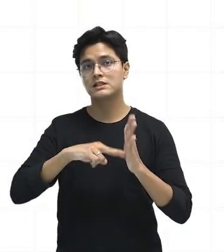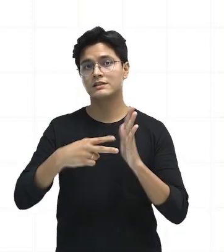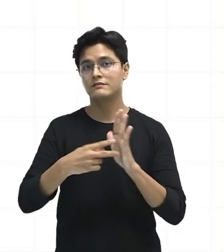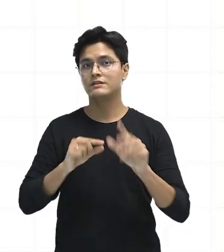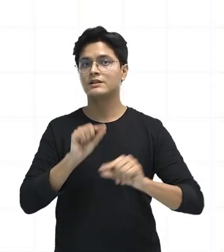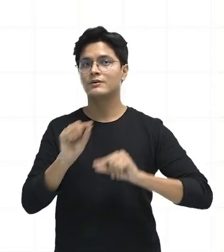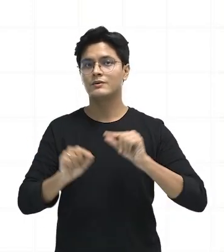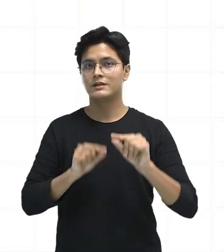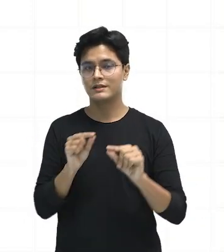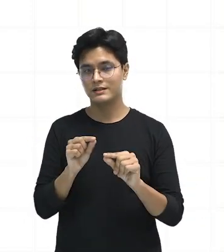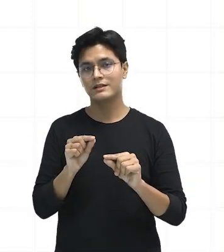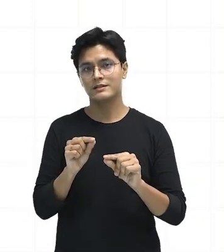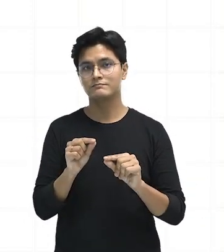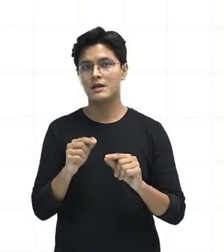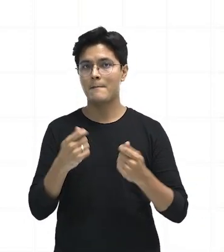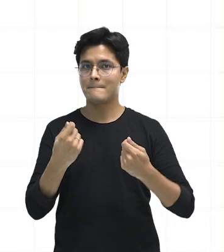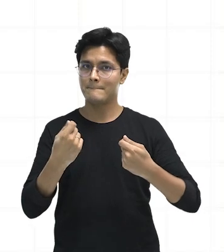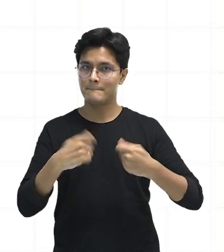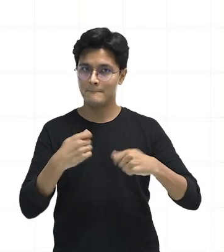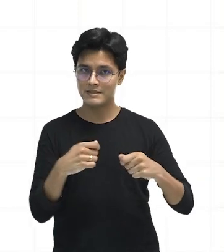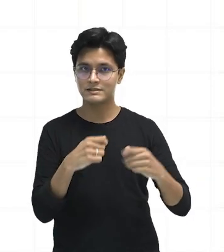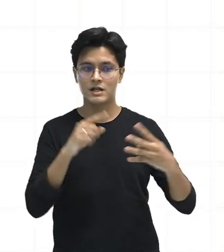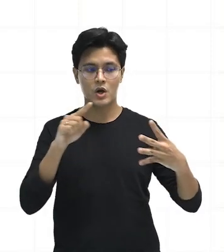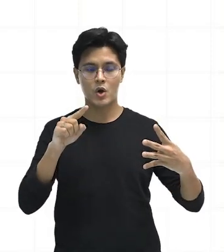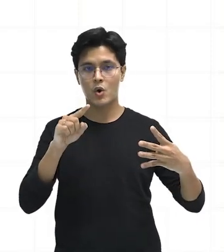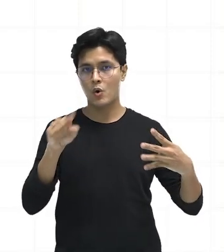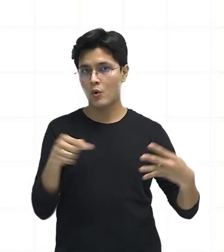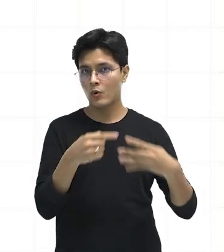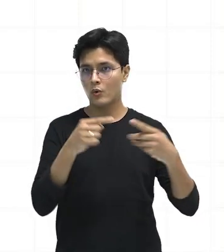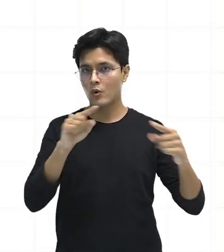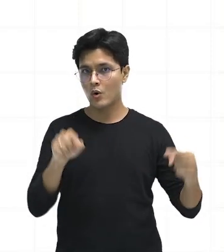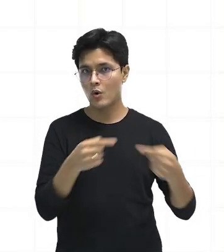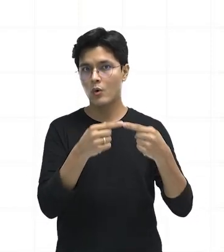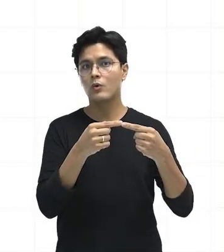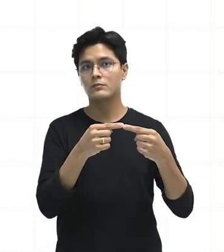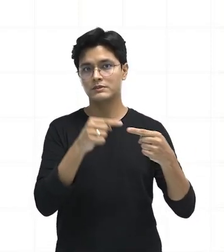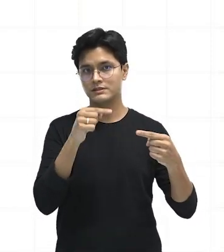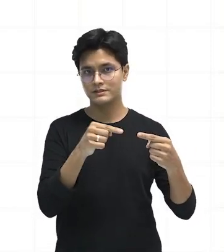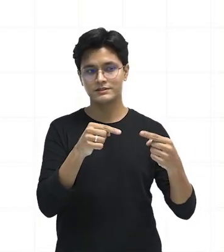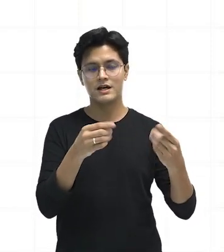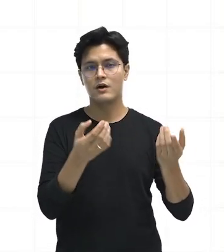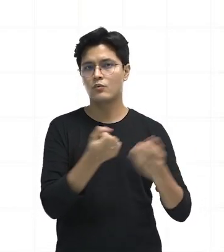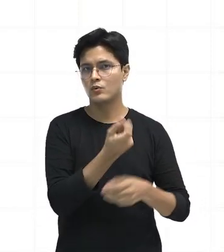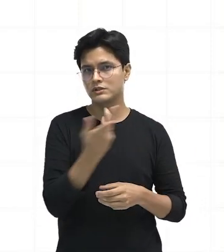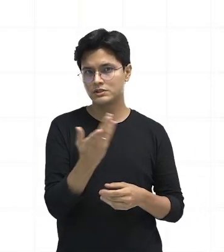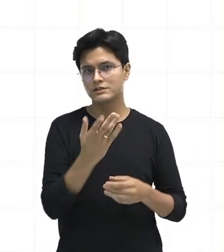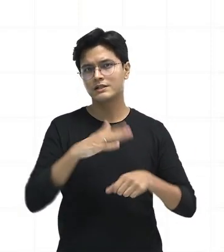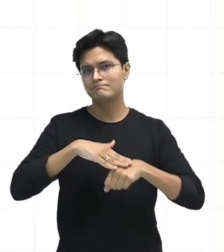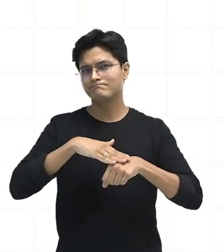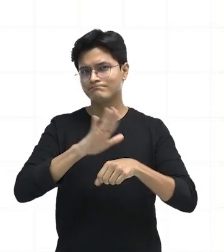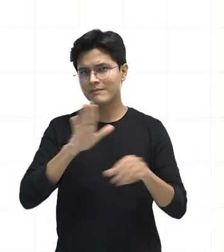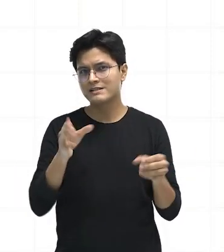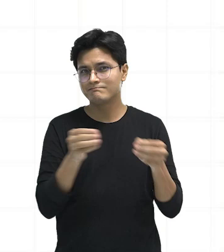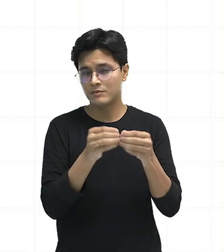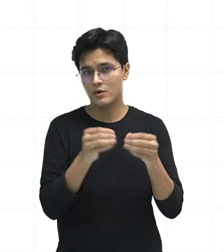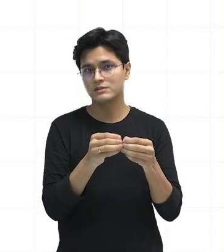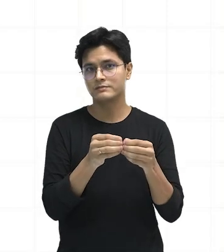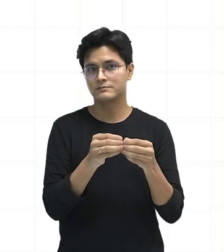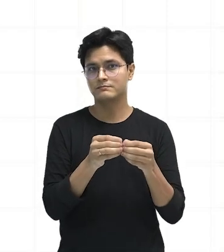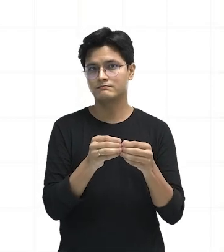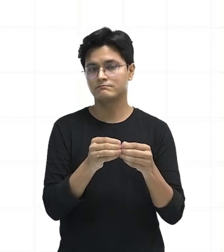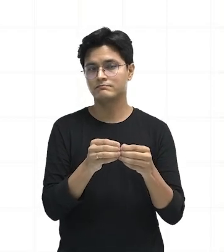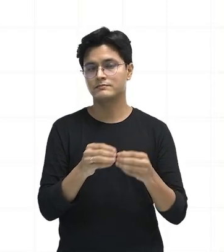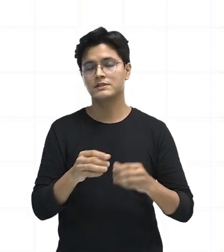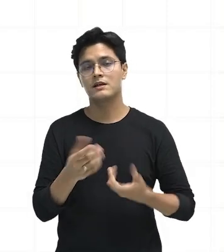dizer que a gente tem que procurar aqui nas alternativas o que chega mais próximo de 1,5, que é